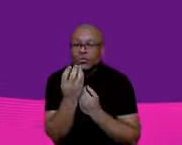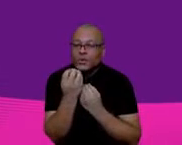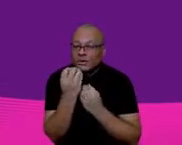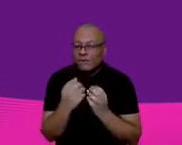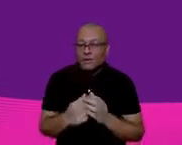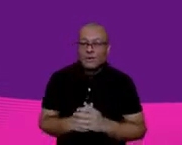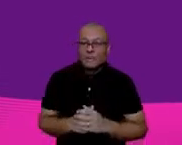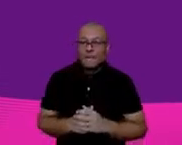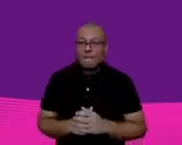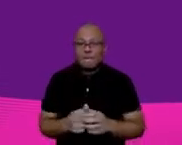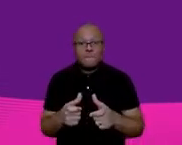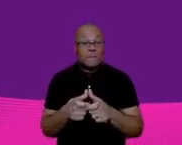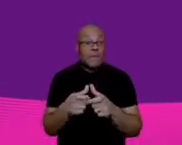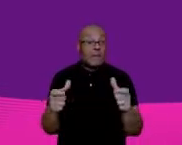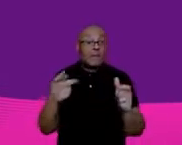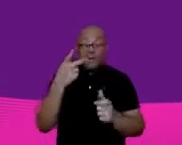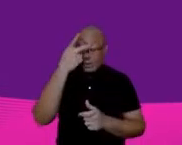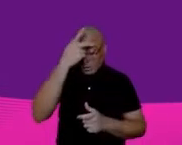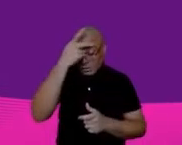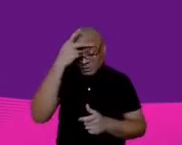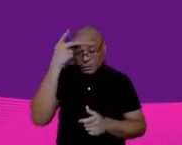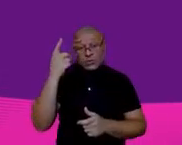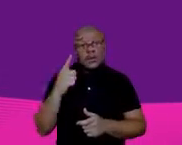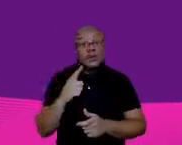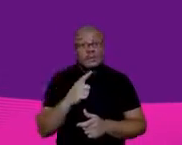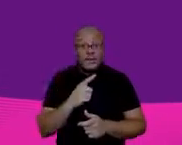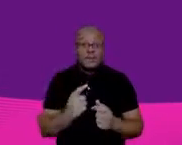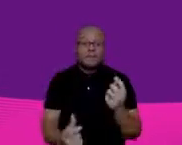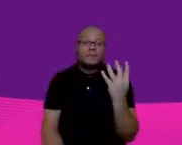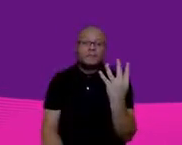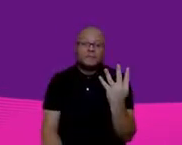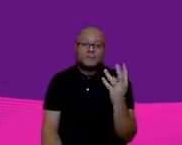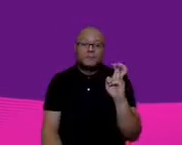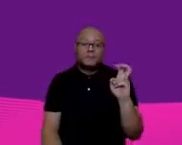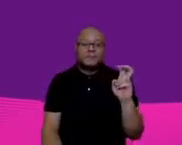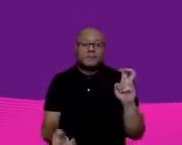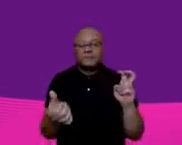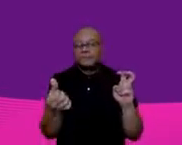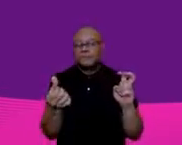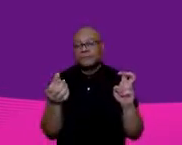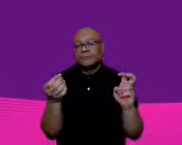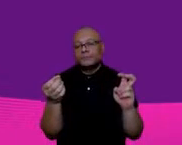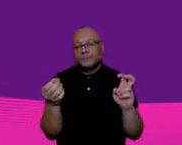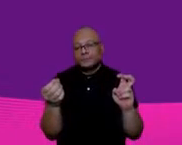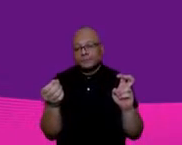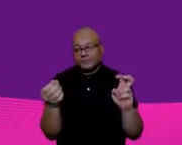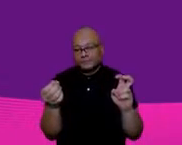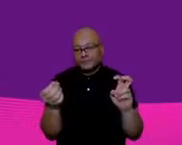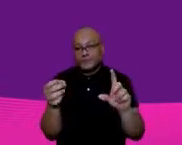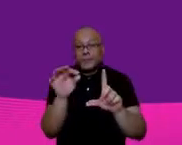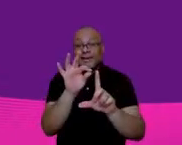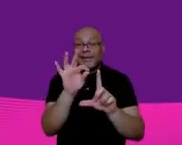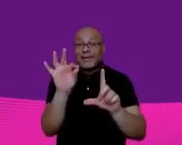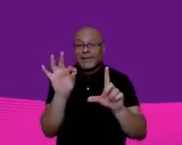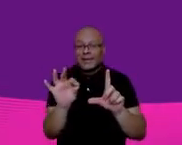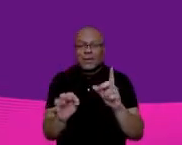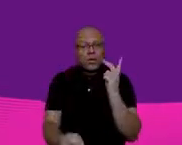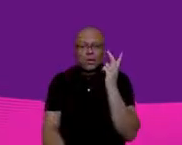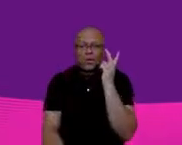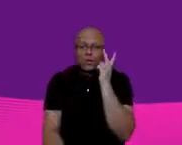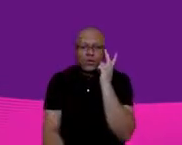das pessoas estão entre 45 e 60 graus, e isso é uma versão normal